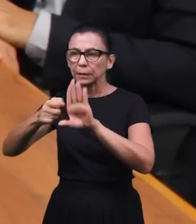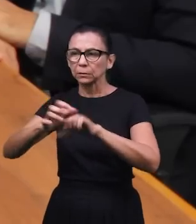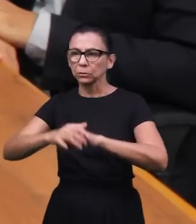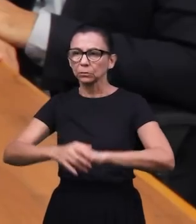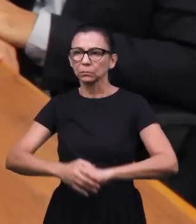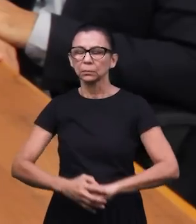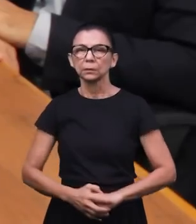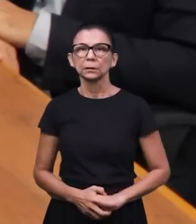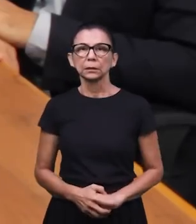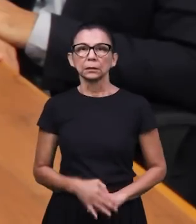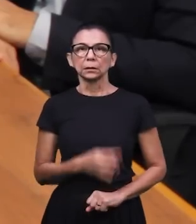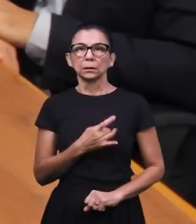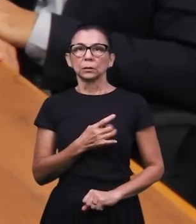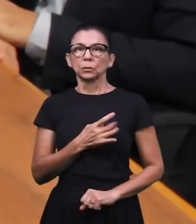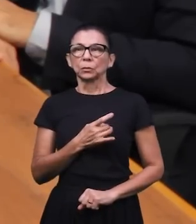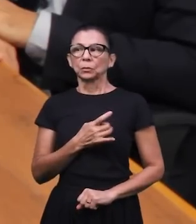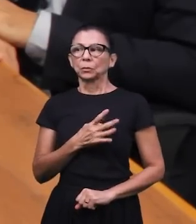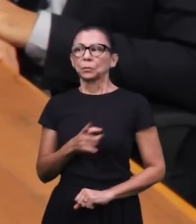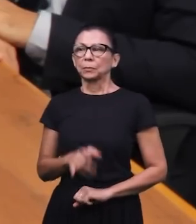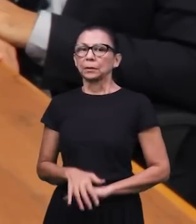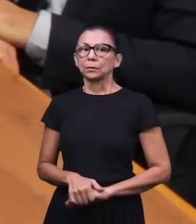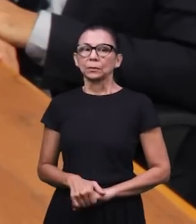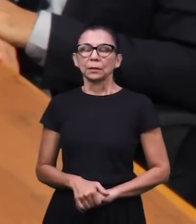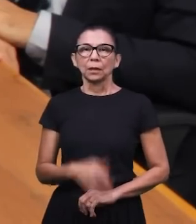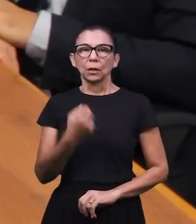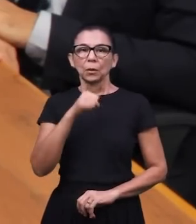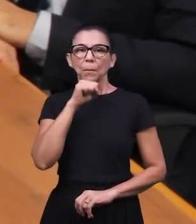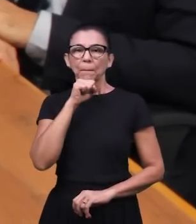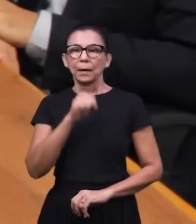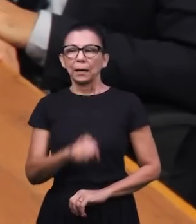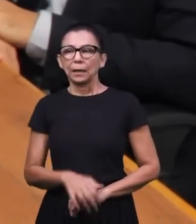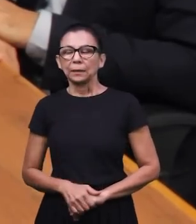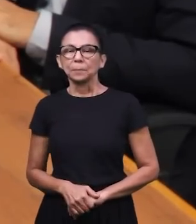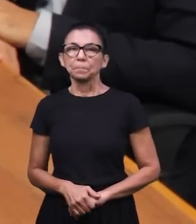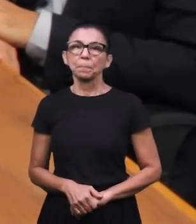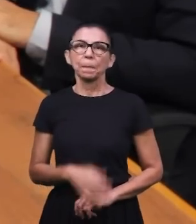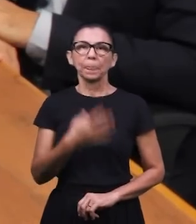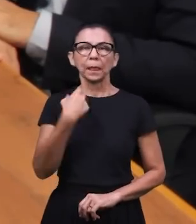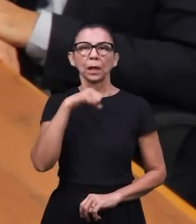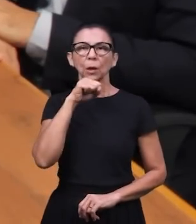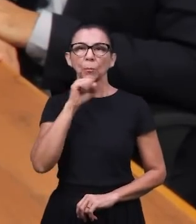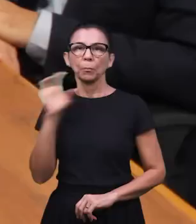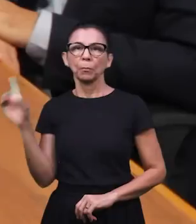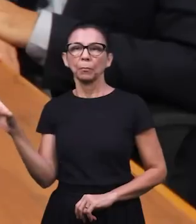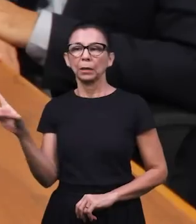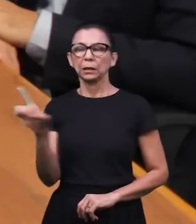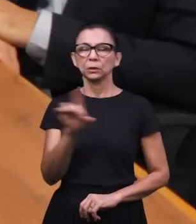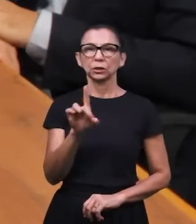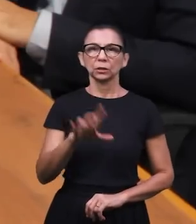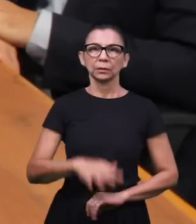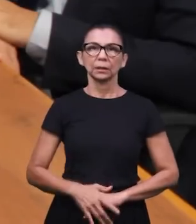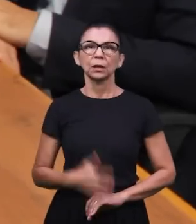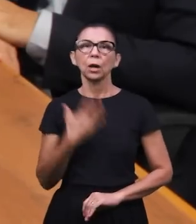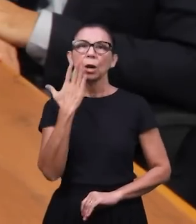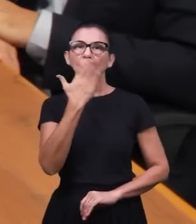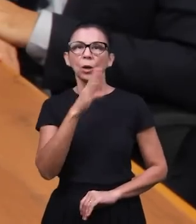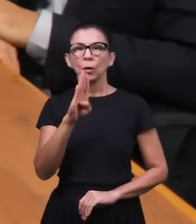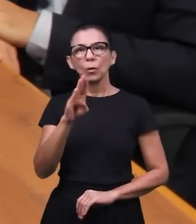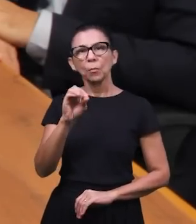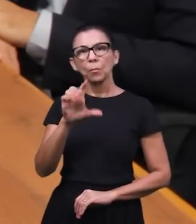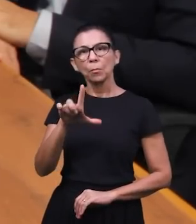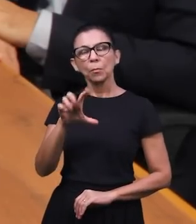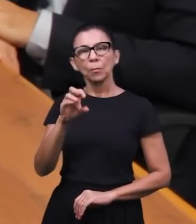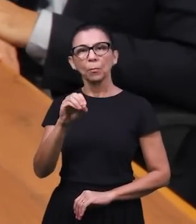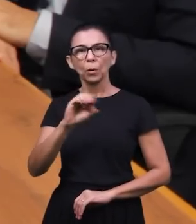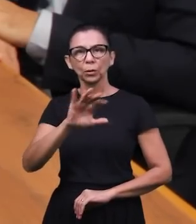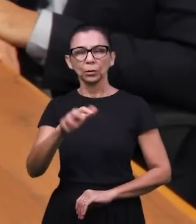o que ia acontecer quando o pai chegasse no culto, pastor. Aí quando o pai chegou em casa, chegou com um bolo na mão. Aí